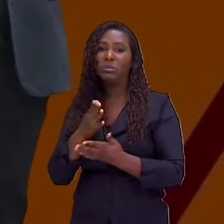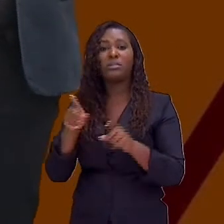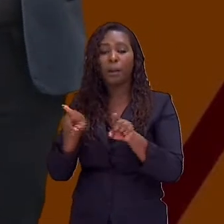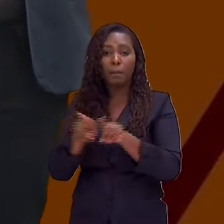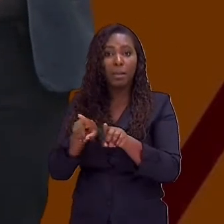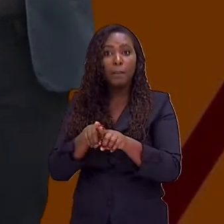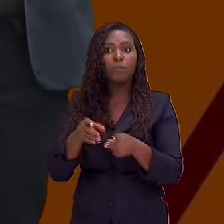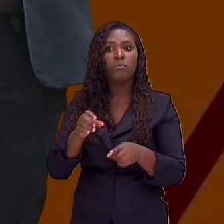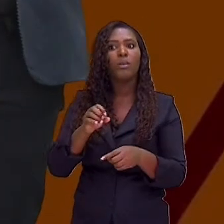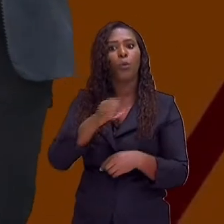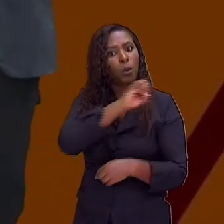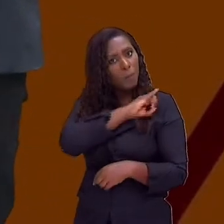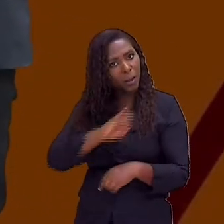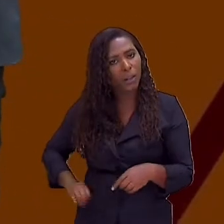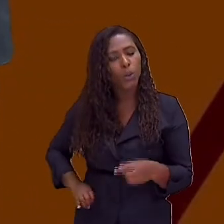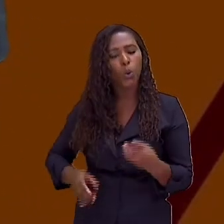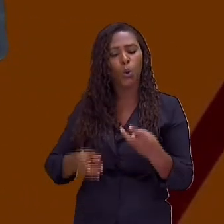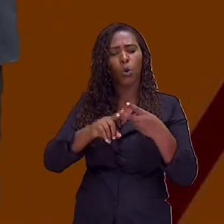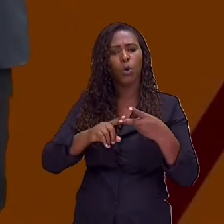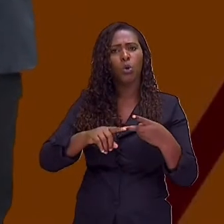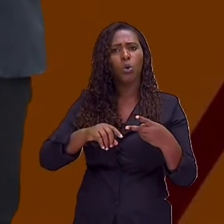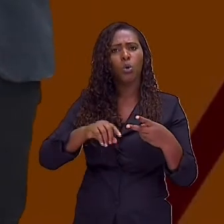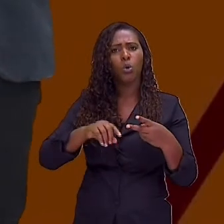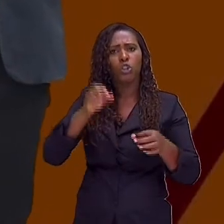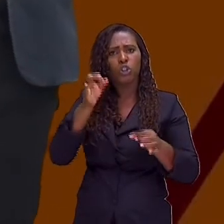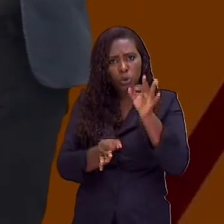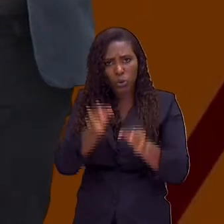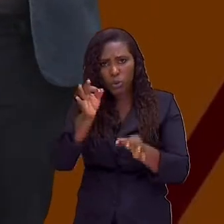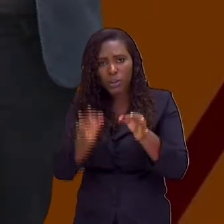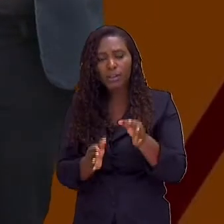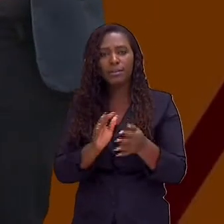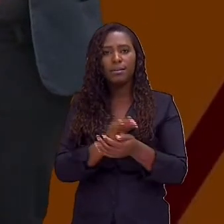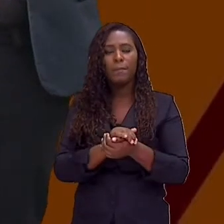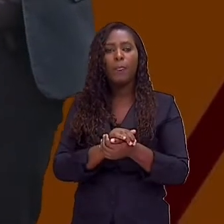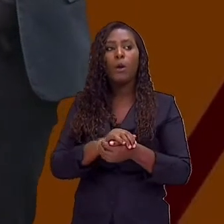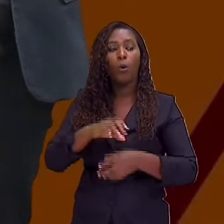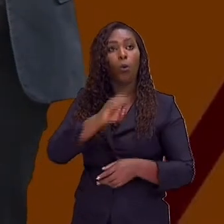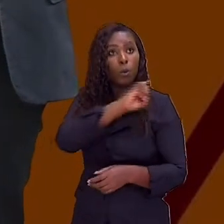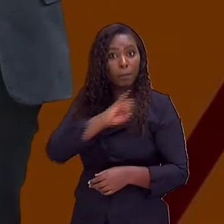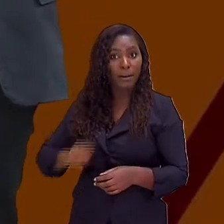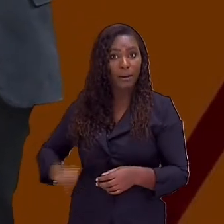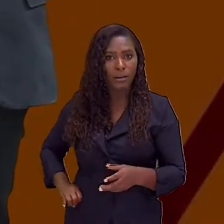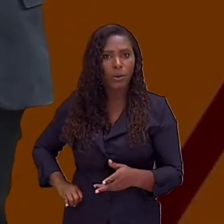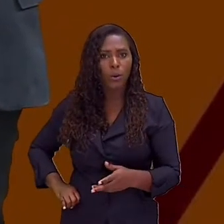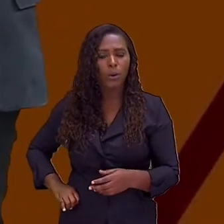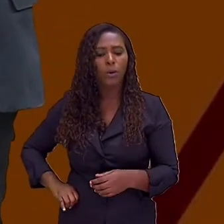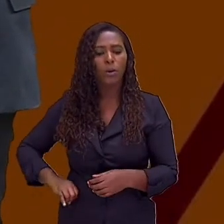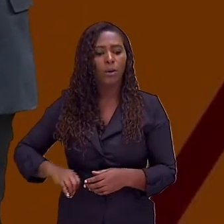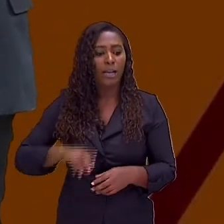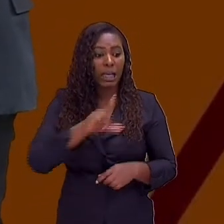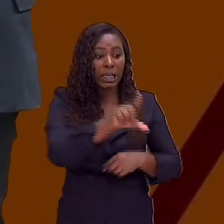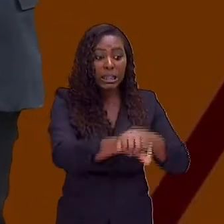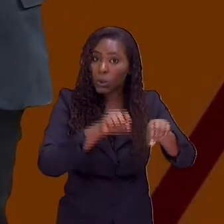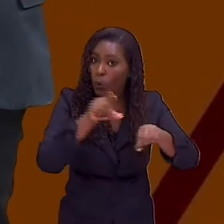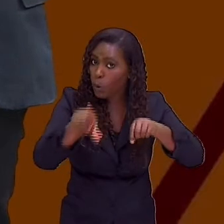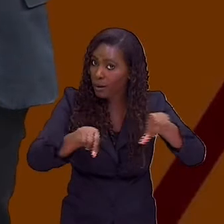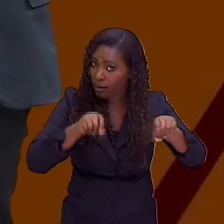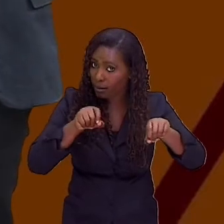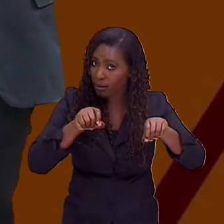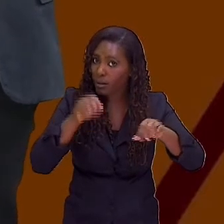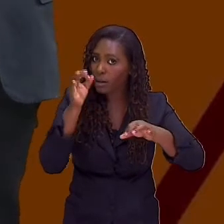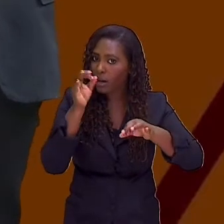pelo imperador. O cargo era vitalício, ou seja, e só podia ser suspenso por sentença ou pelo